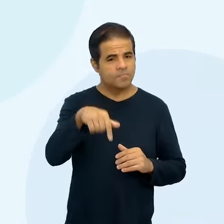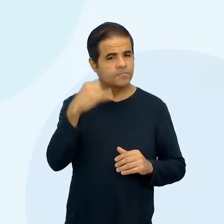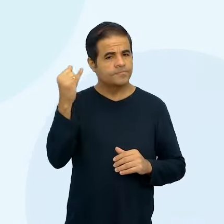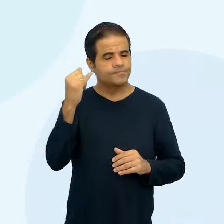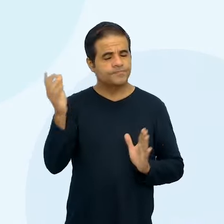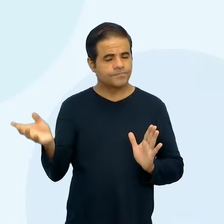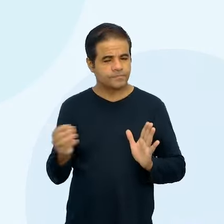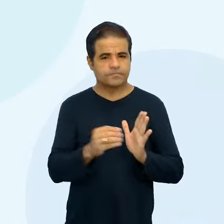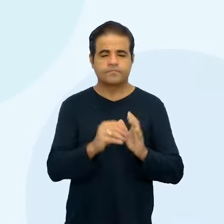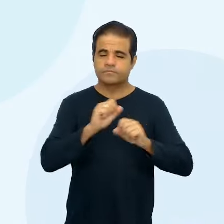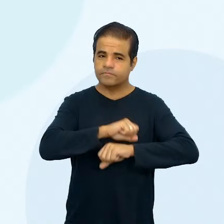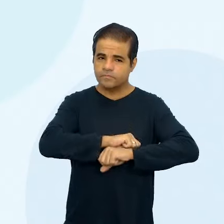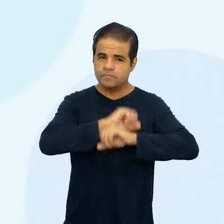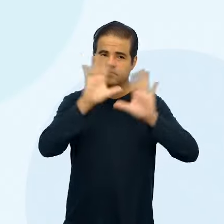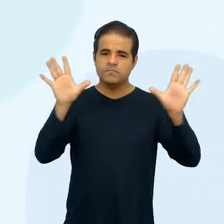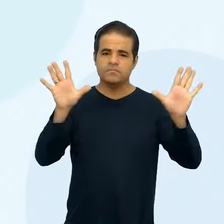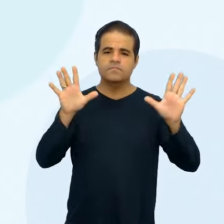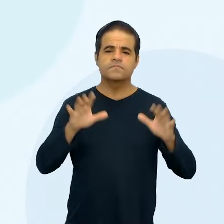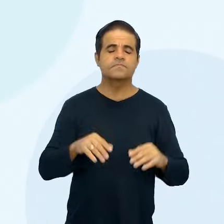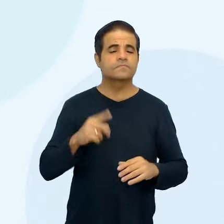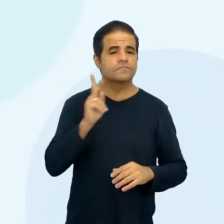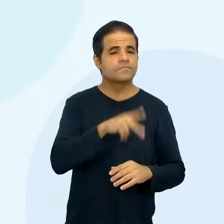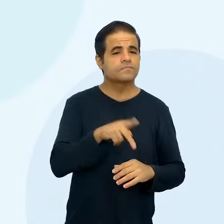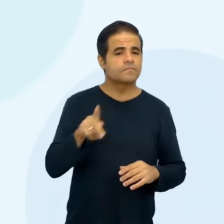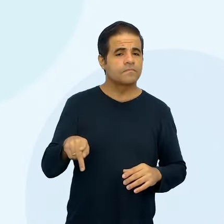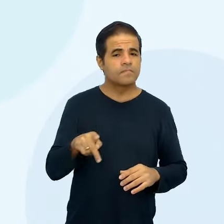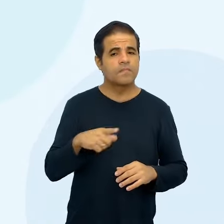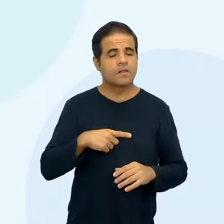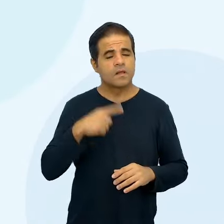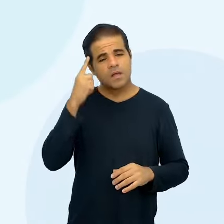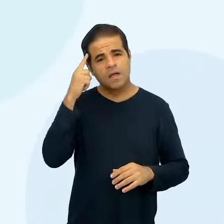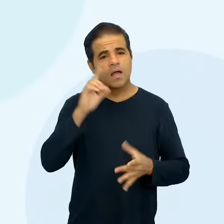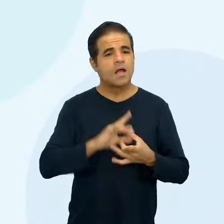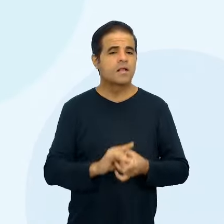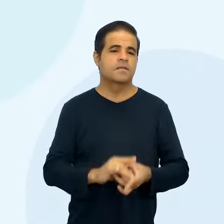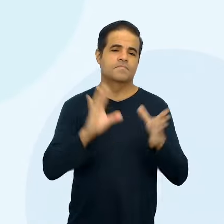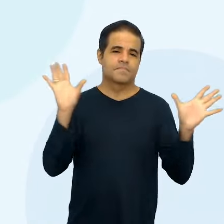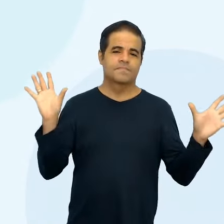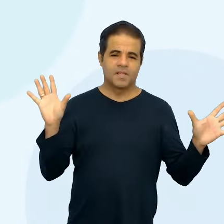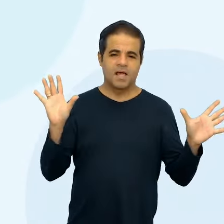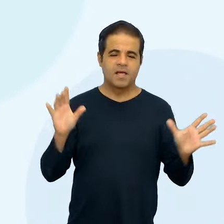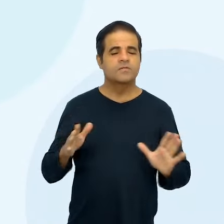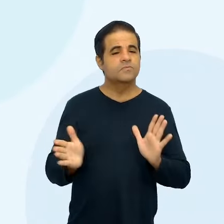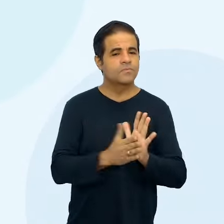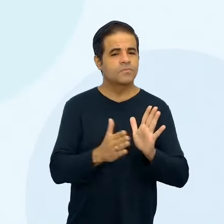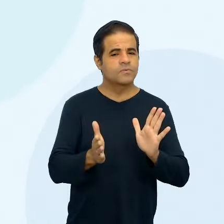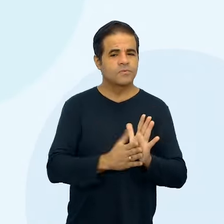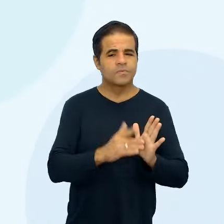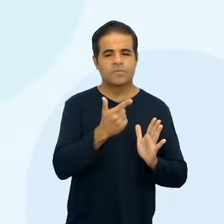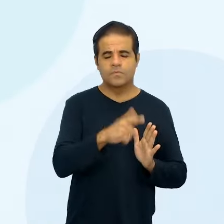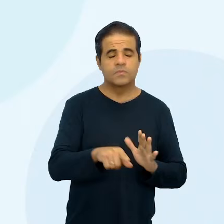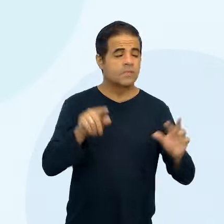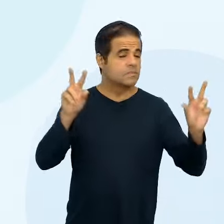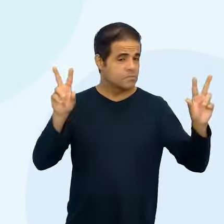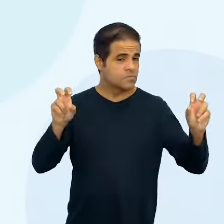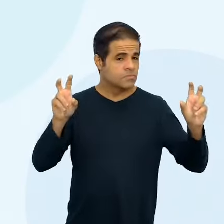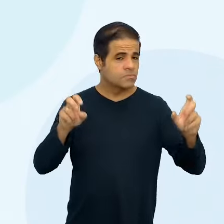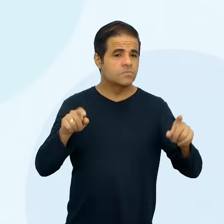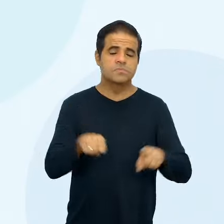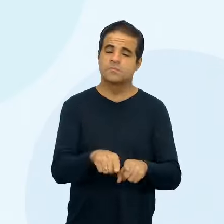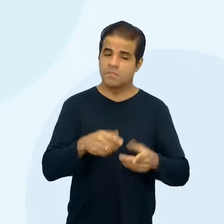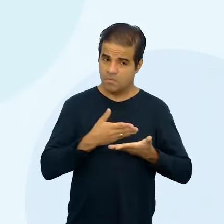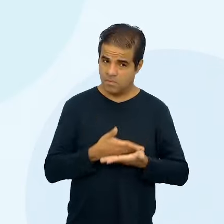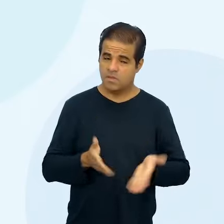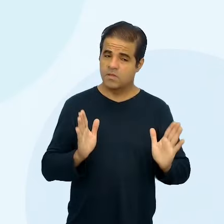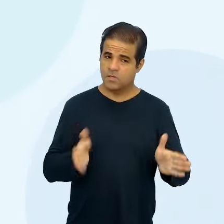deixar isso muito esclarecido, que o professor ele tem a liberdade, né, de propor outras situações além dessas